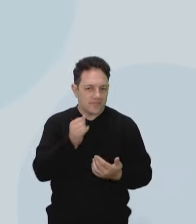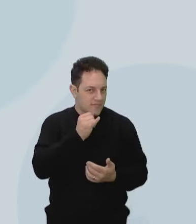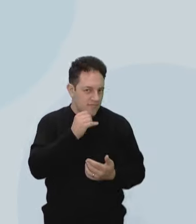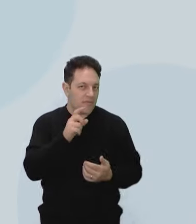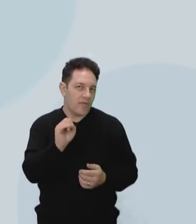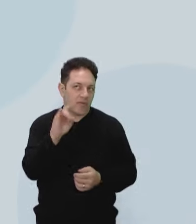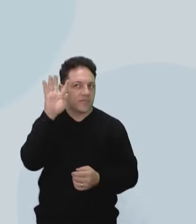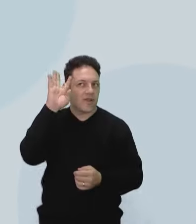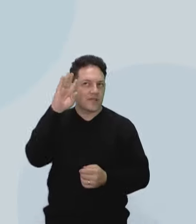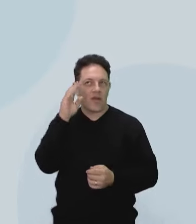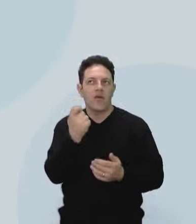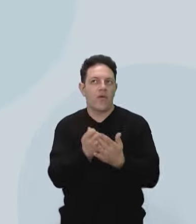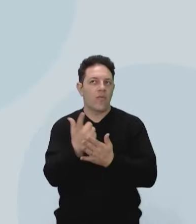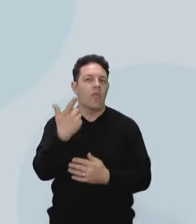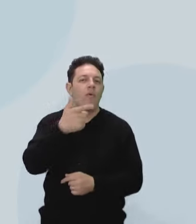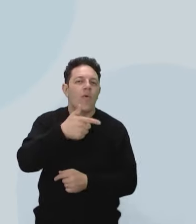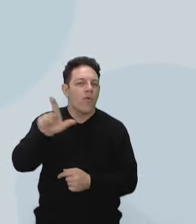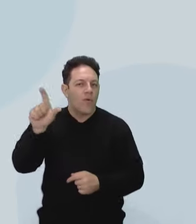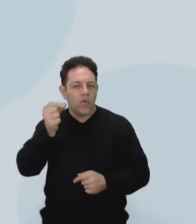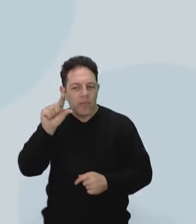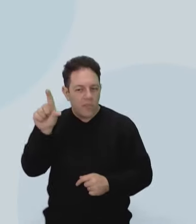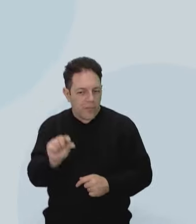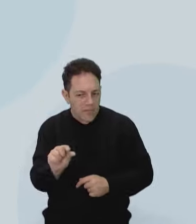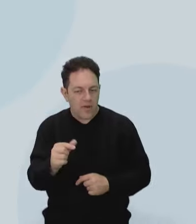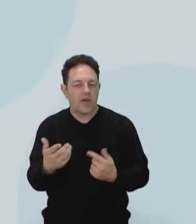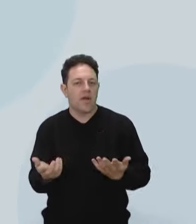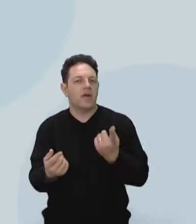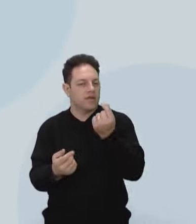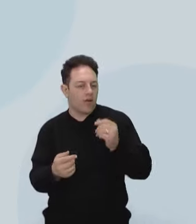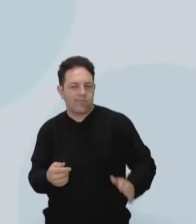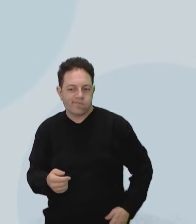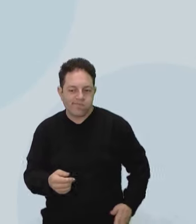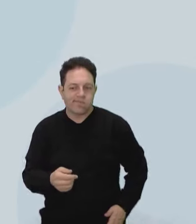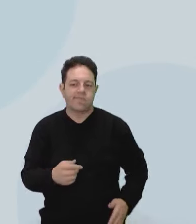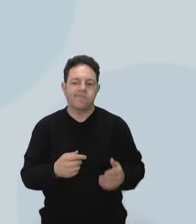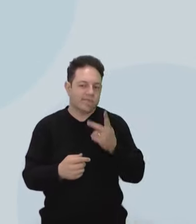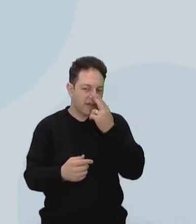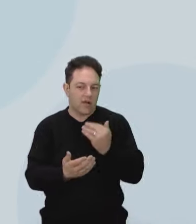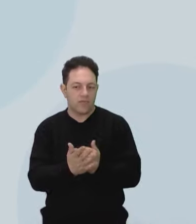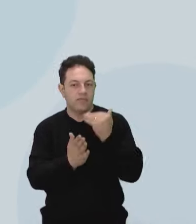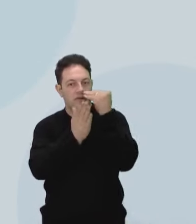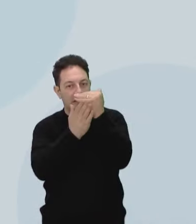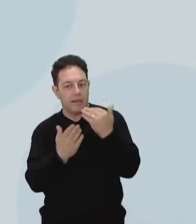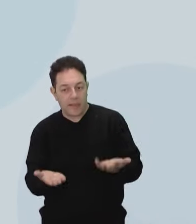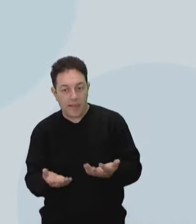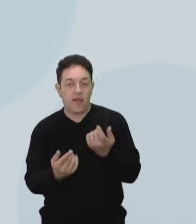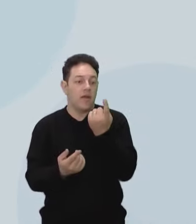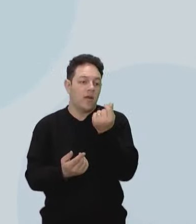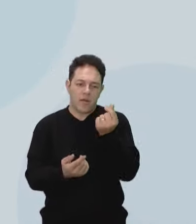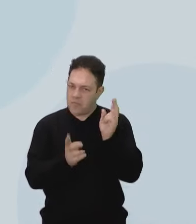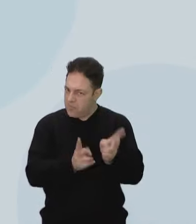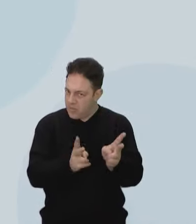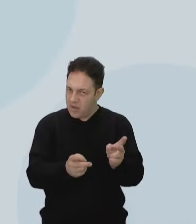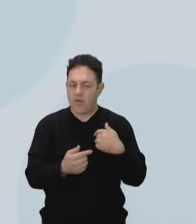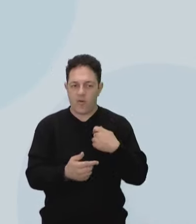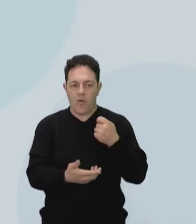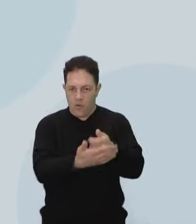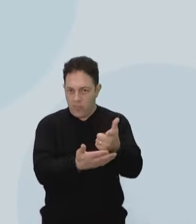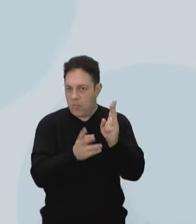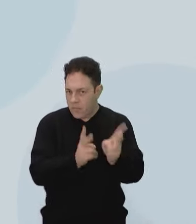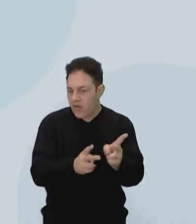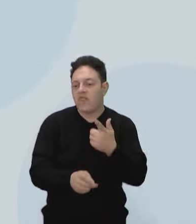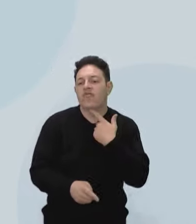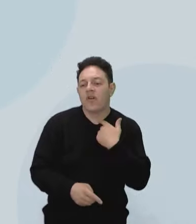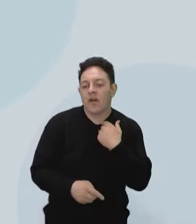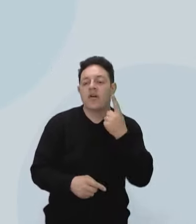mais barato para ter mais dinheiro no bolso? Ou vocês comprariam um produto, continuariam com o mesmo produto para ver se depois